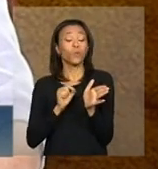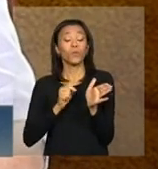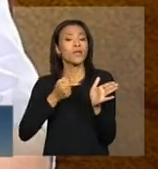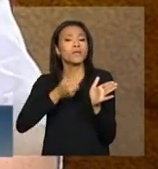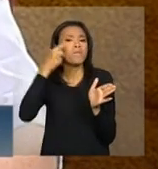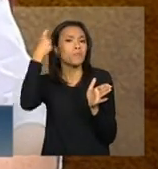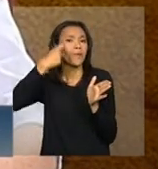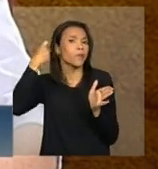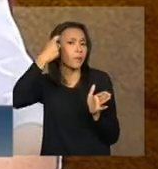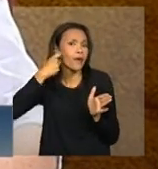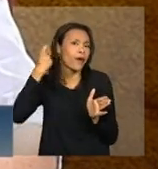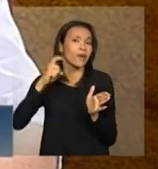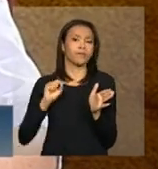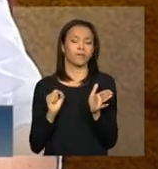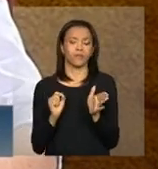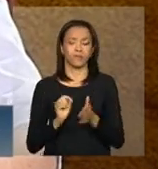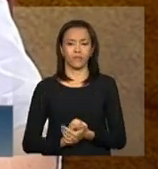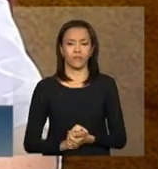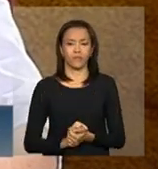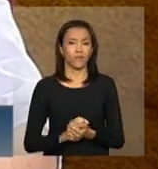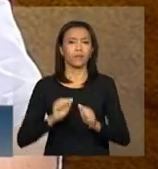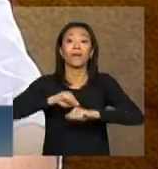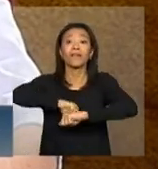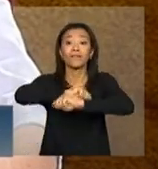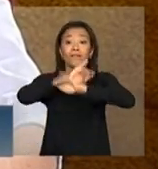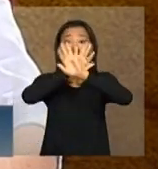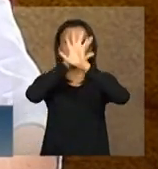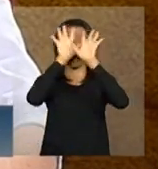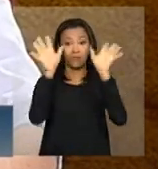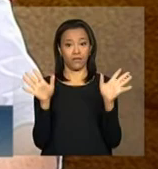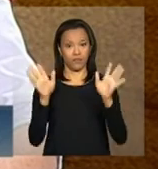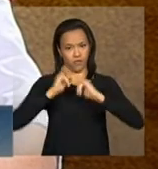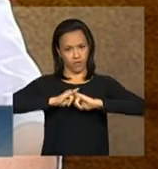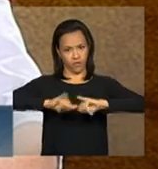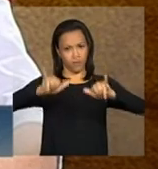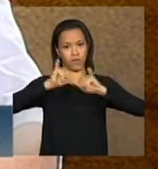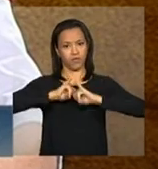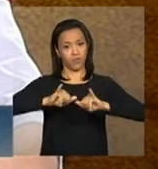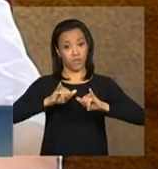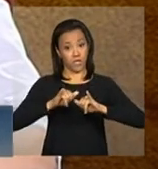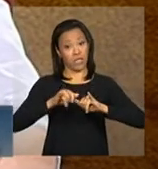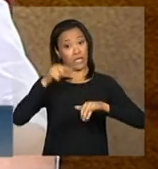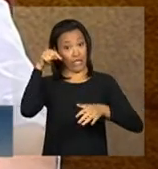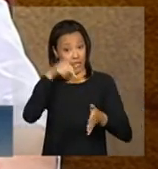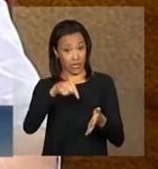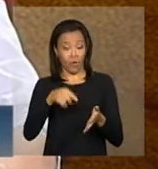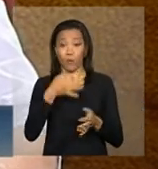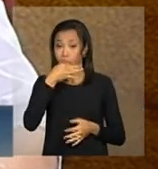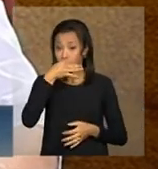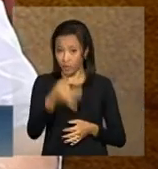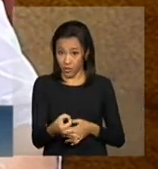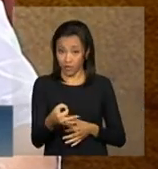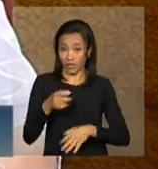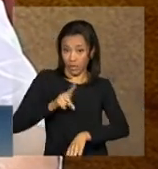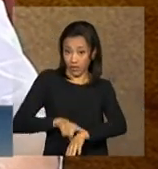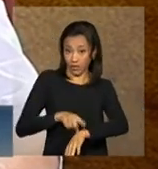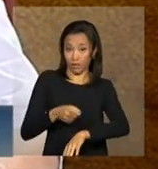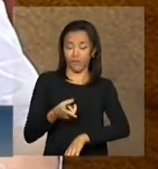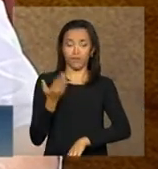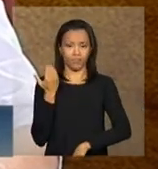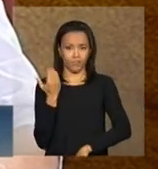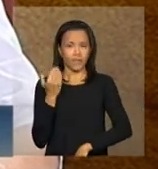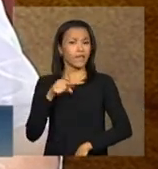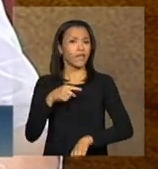preocupados, né, com a questão da transparência, que, na opinião, naquele momento, achava que